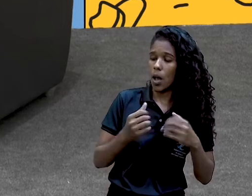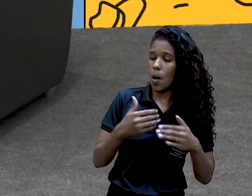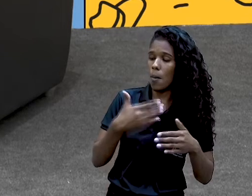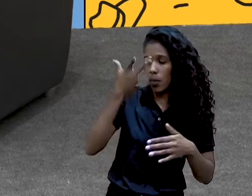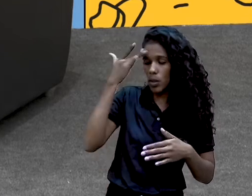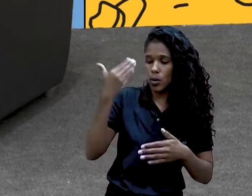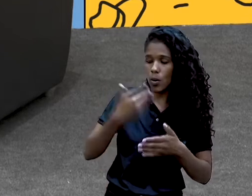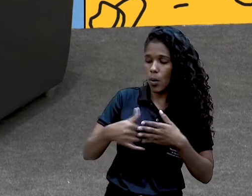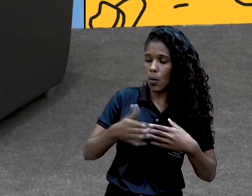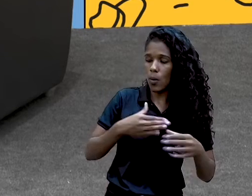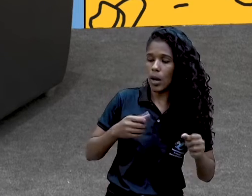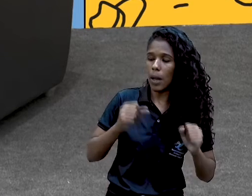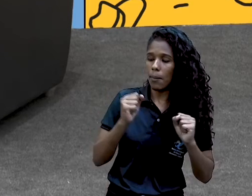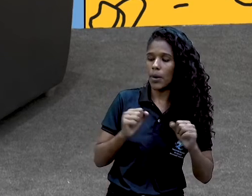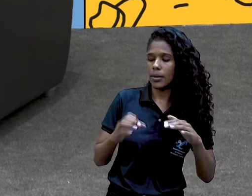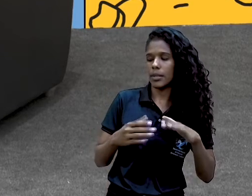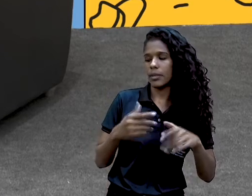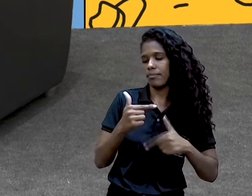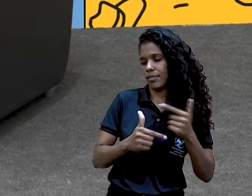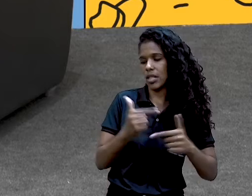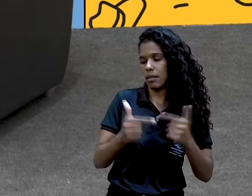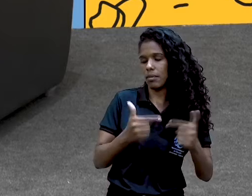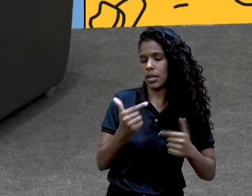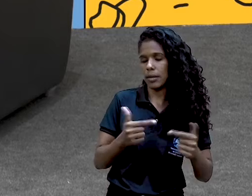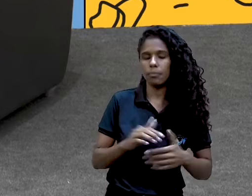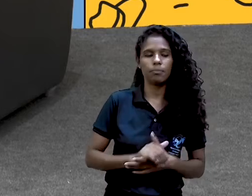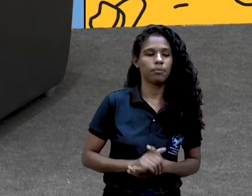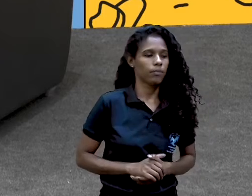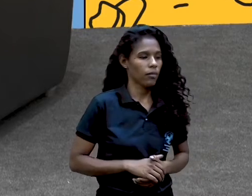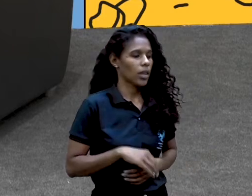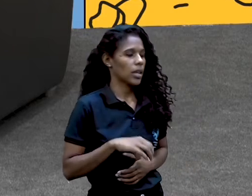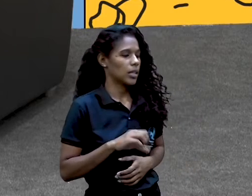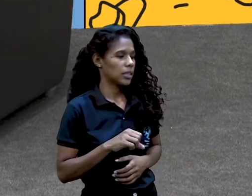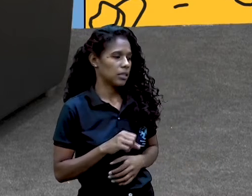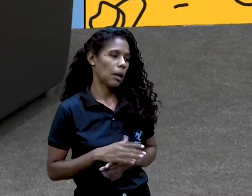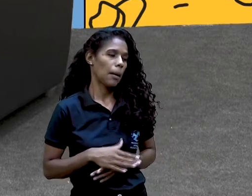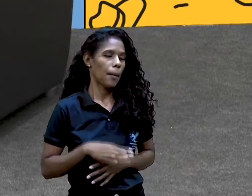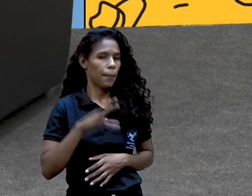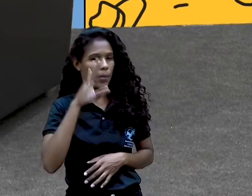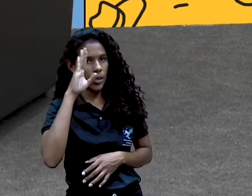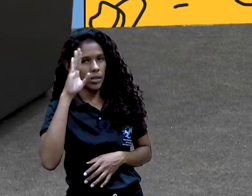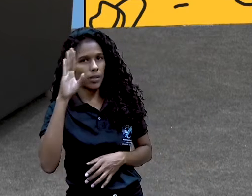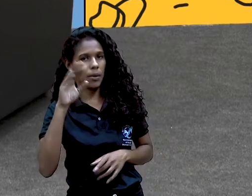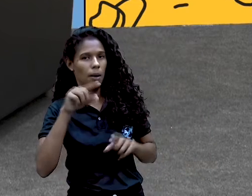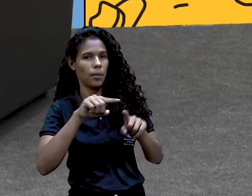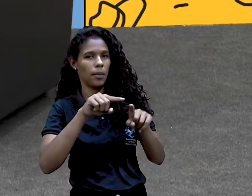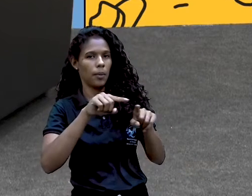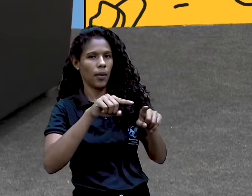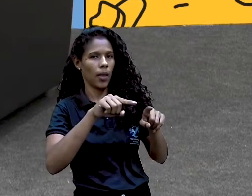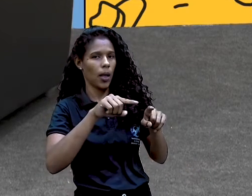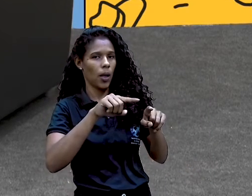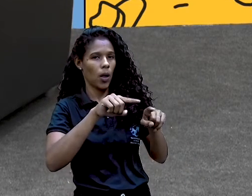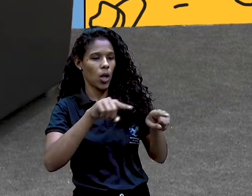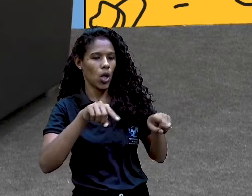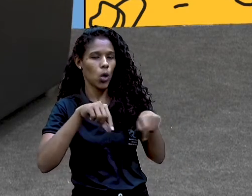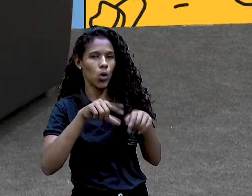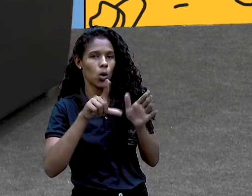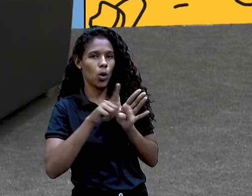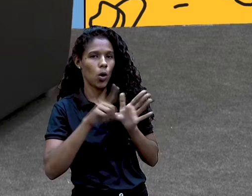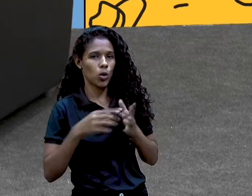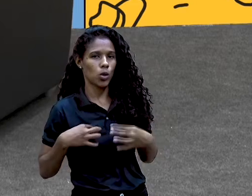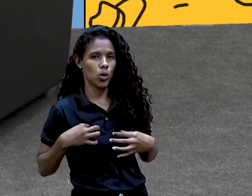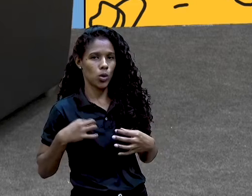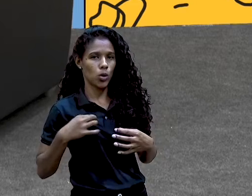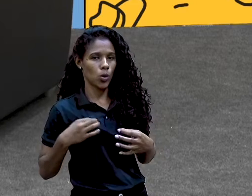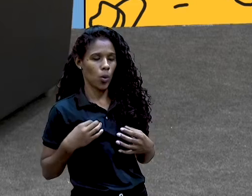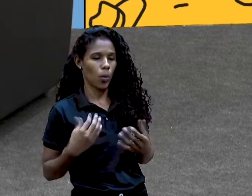Principalmente, né? Principalmente as lojas de roupas começaram a fazer lives para vender online.